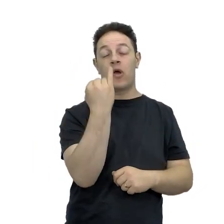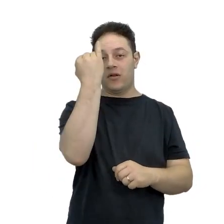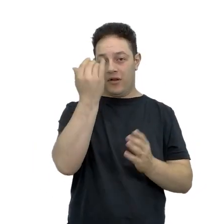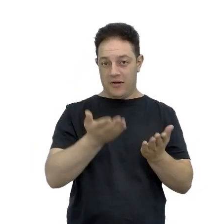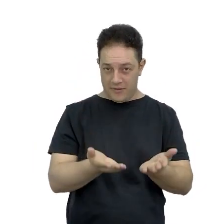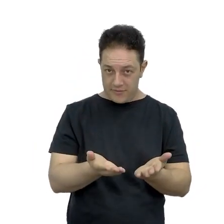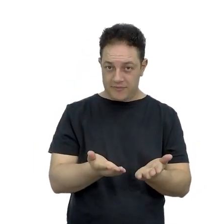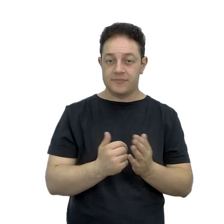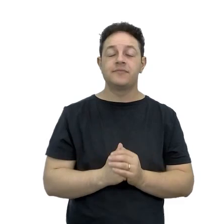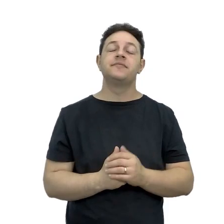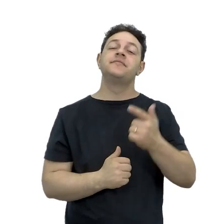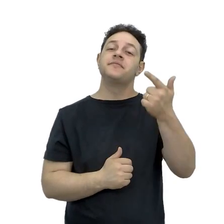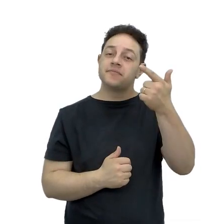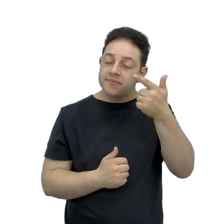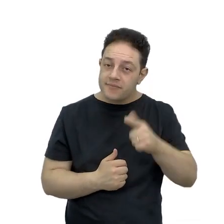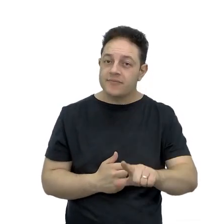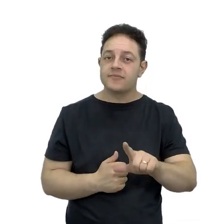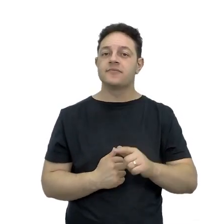E também